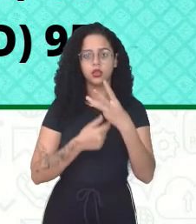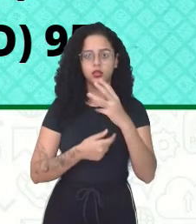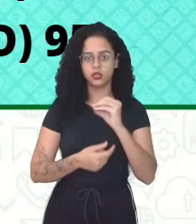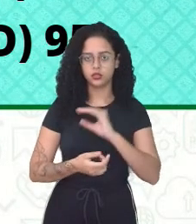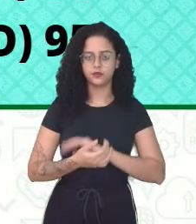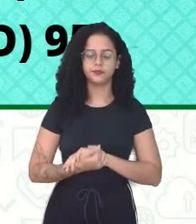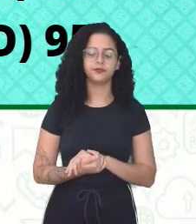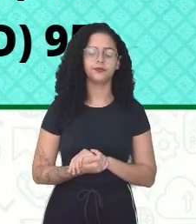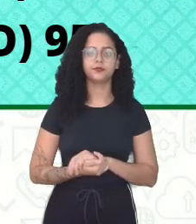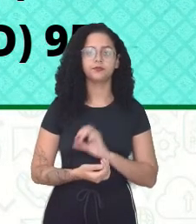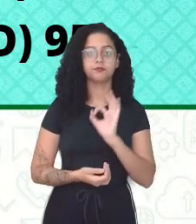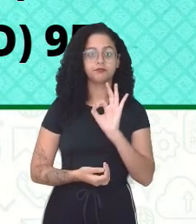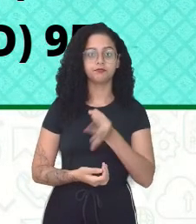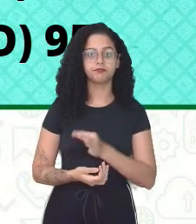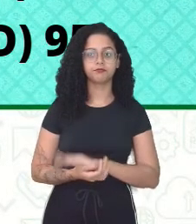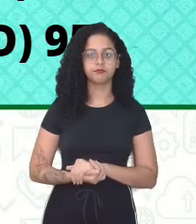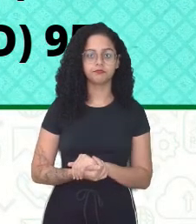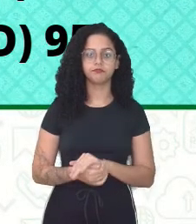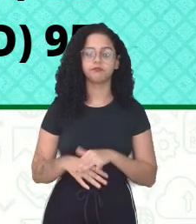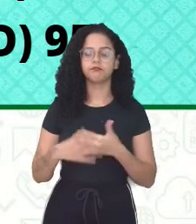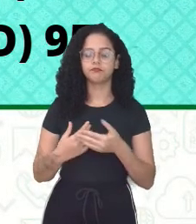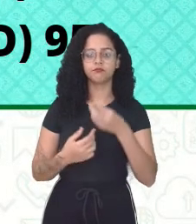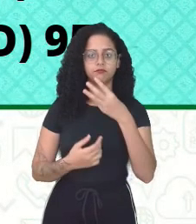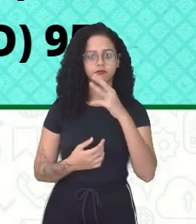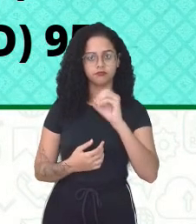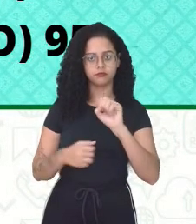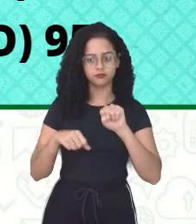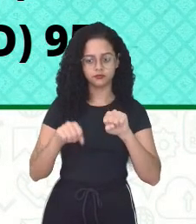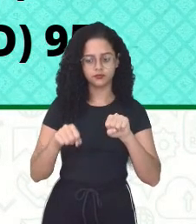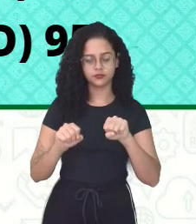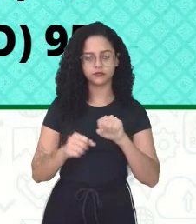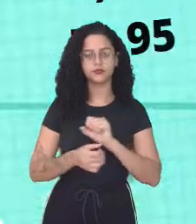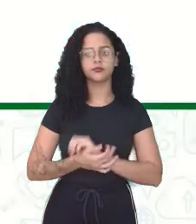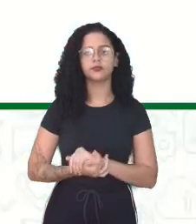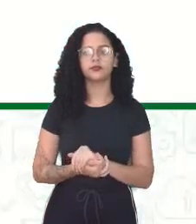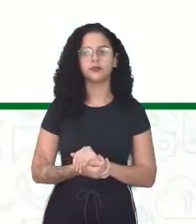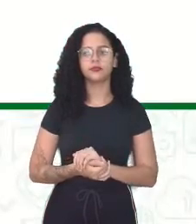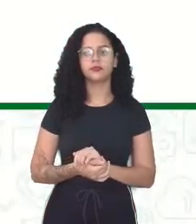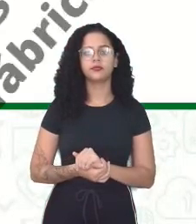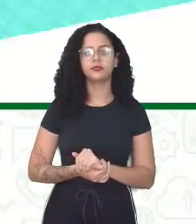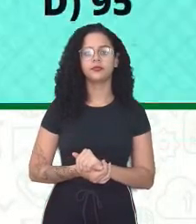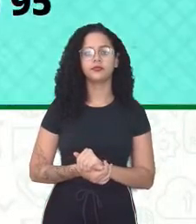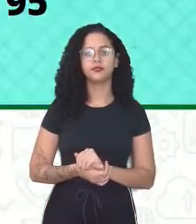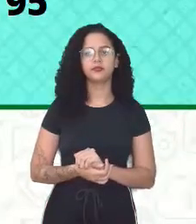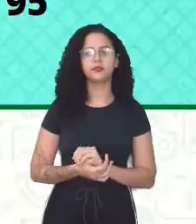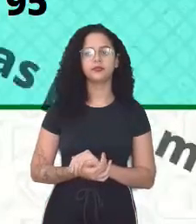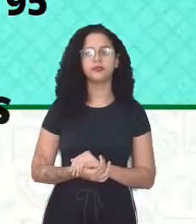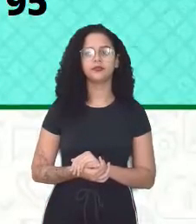30, certo? Então, são 30 motos, ok? Vamos lá.